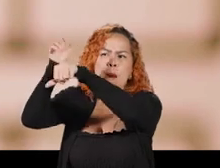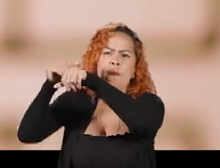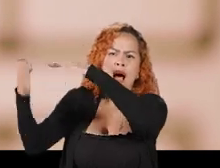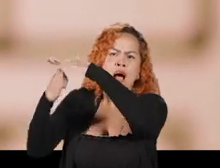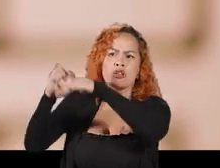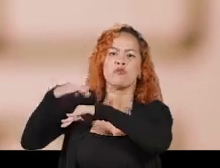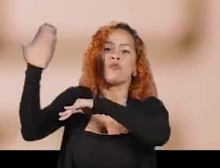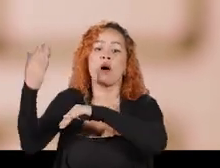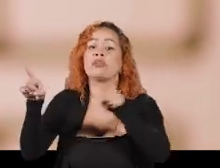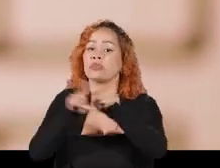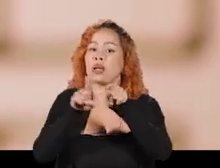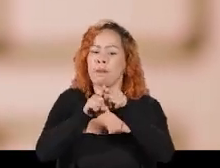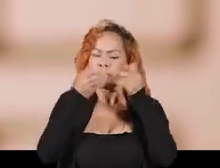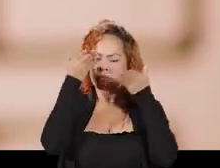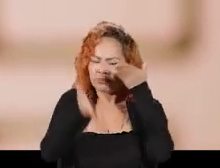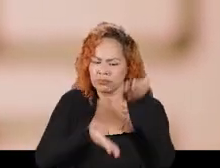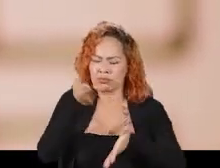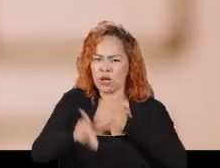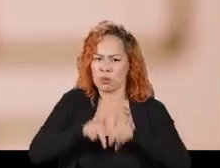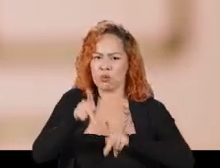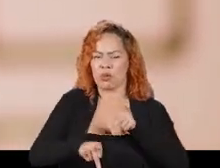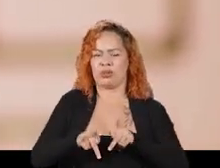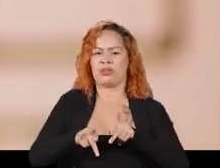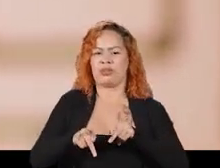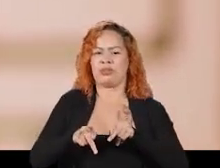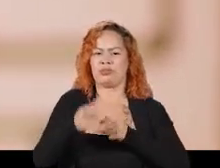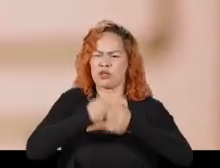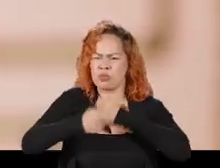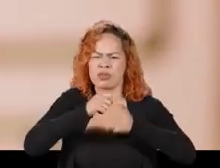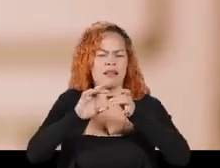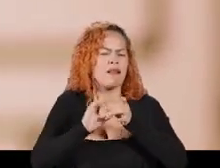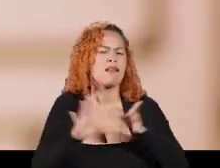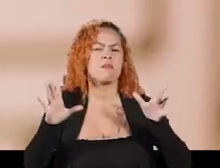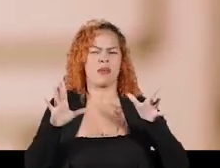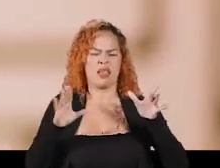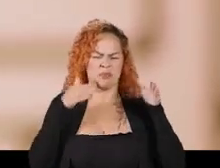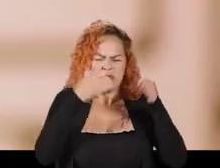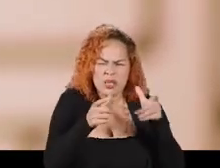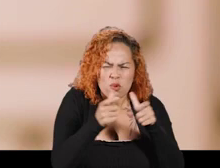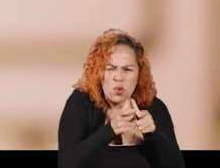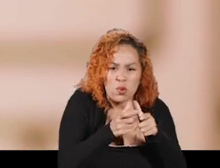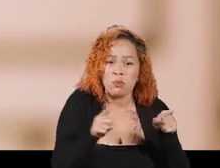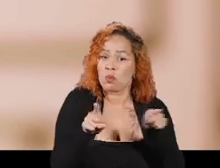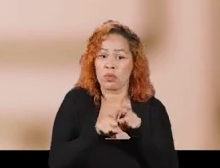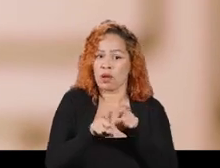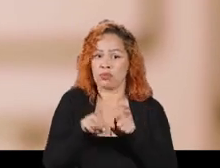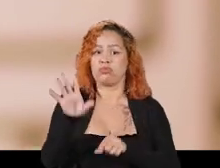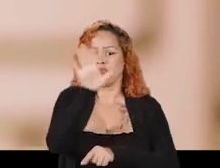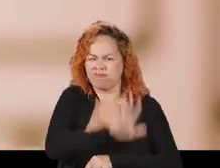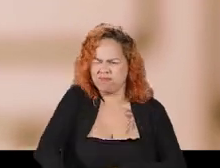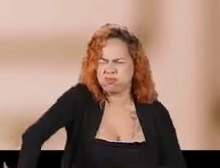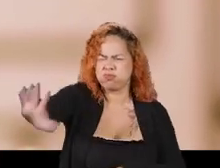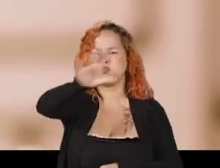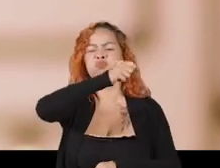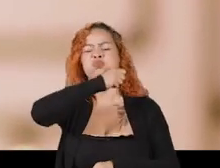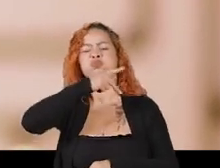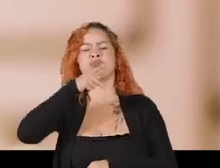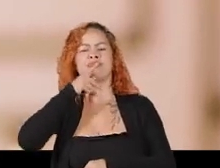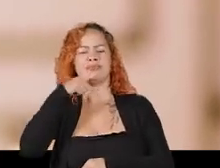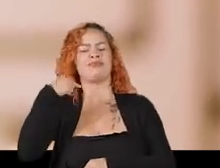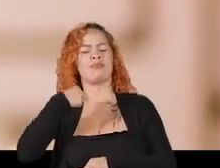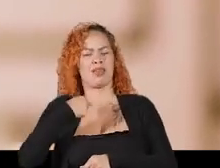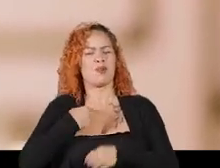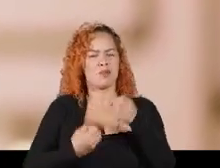mas primeiro cuidar da gente daqui. É destravar a economia, mas não para um pequeno grupo, e sim para o Amapá inteiro.